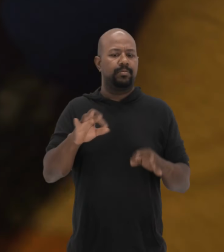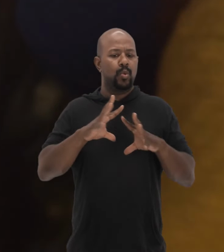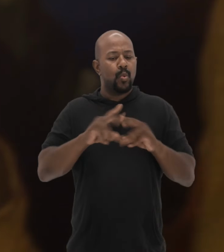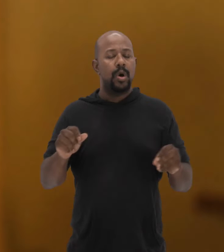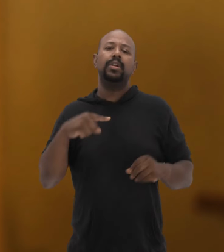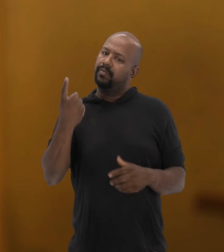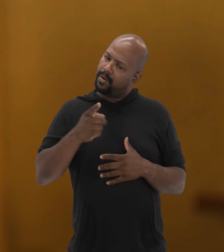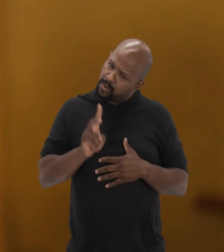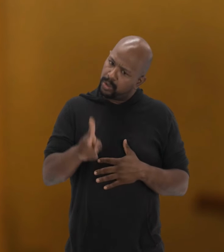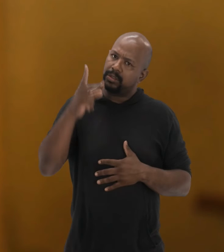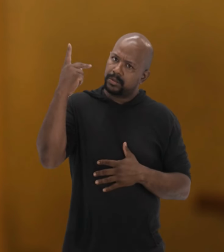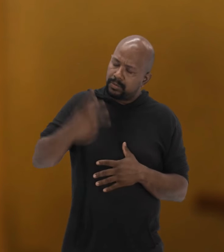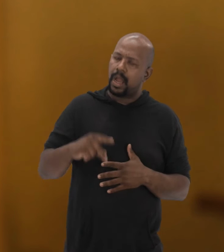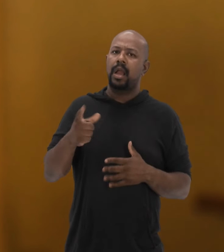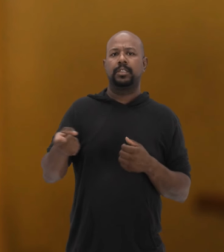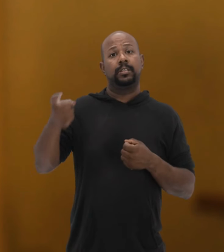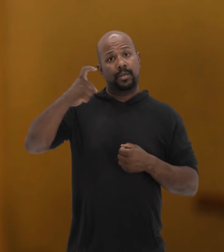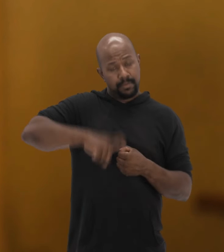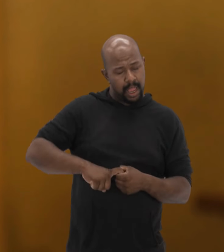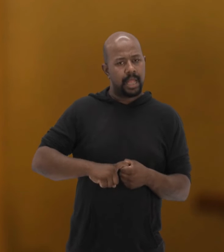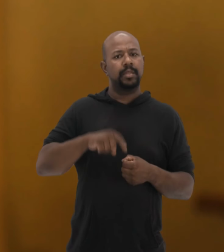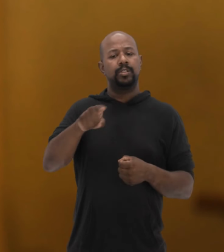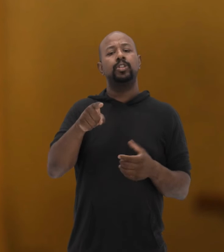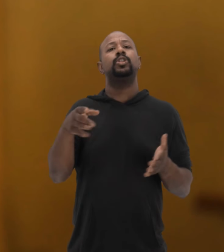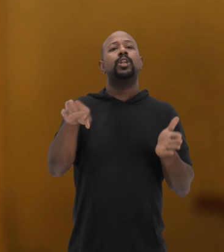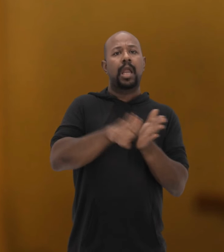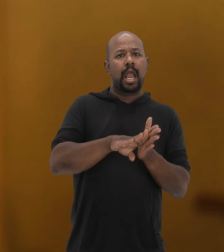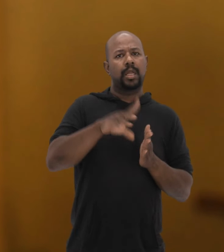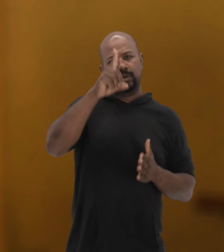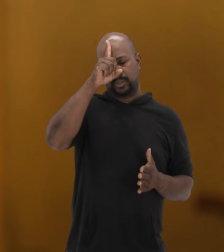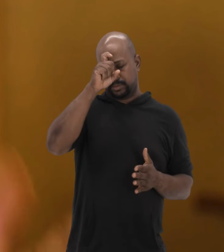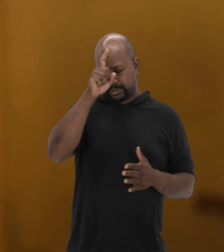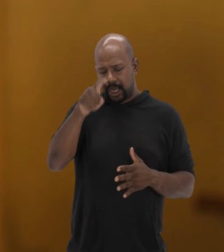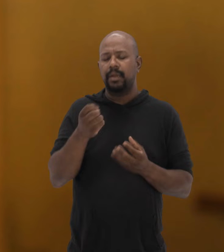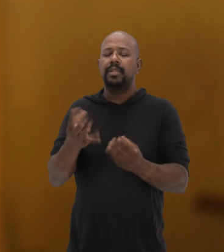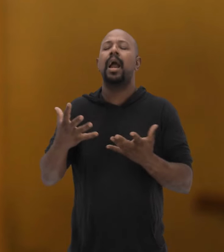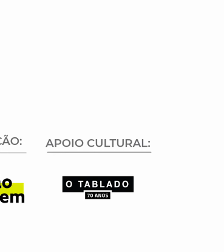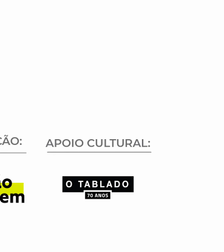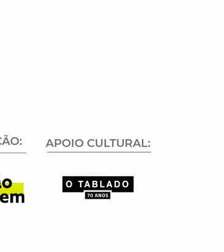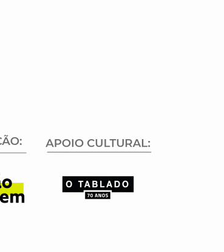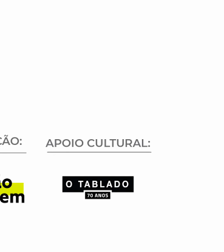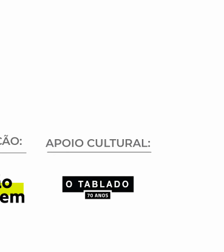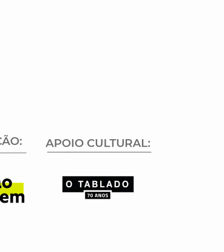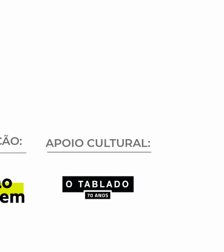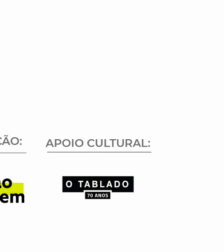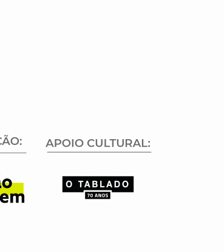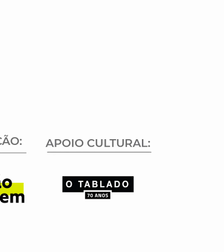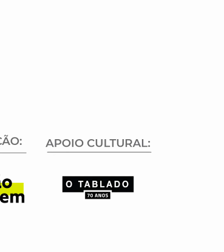minuto que cura. Então vamos continuar com essa retomada? Vamos chegar no hospital e dar arte pra essa galera.